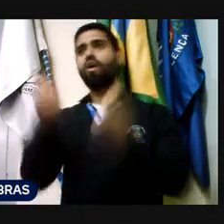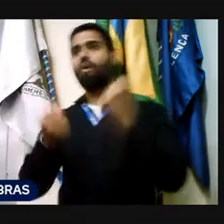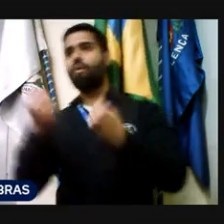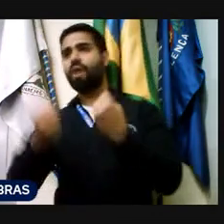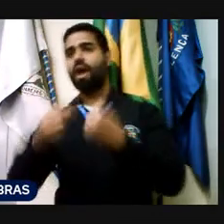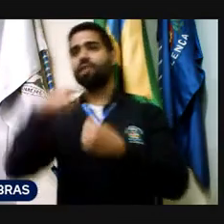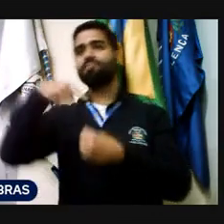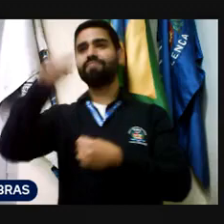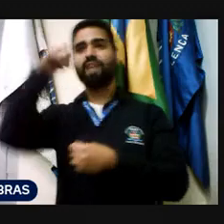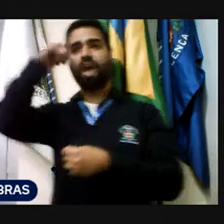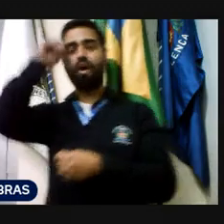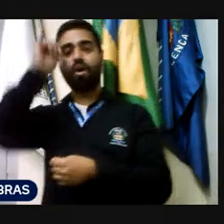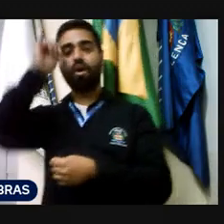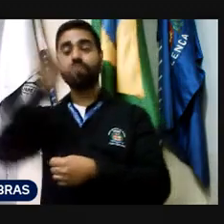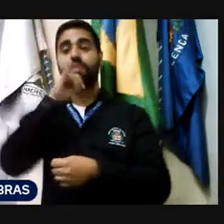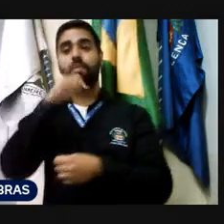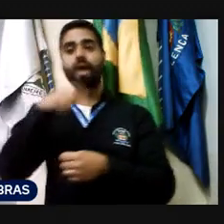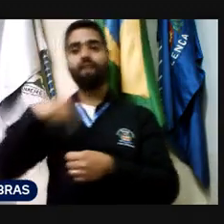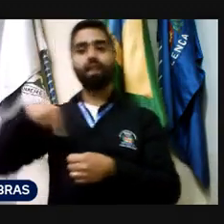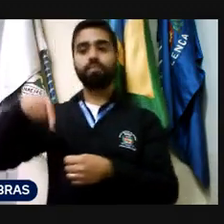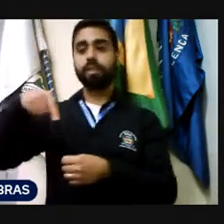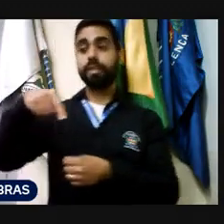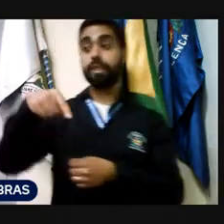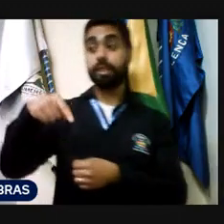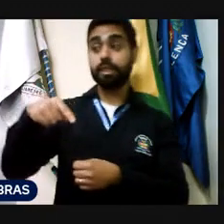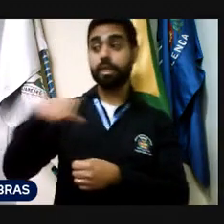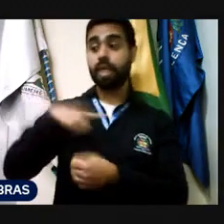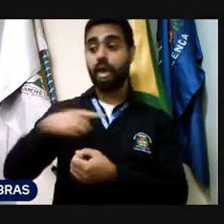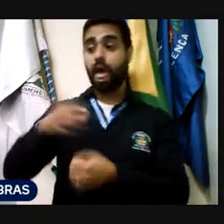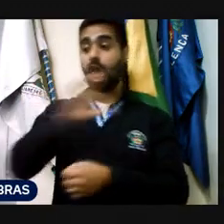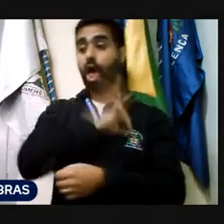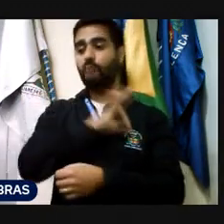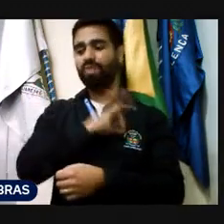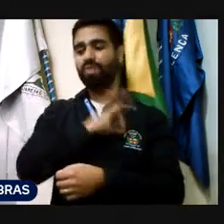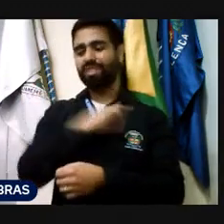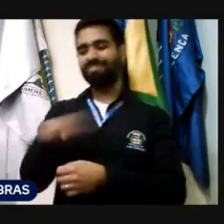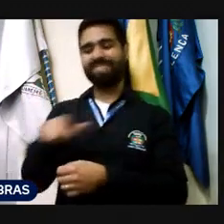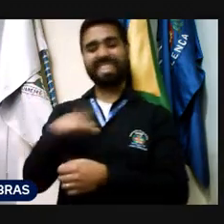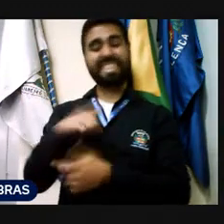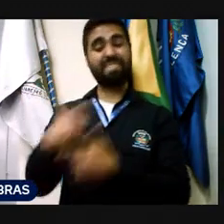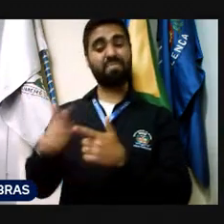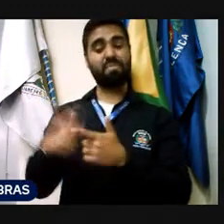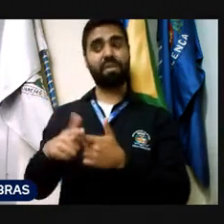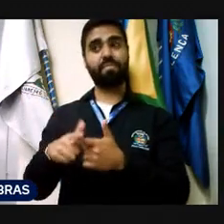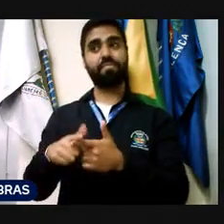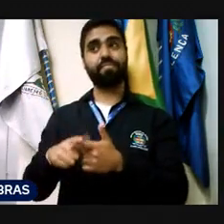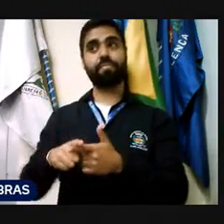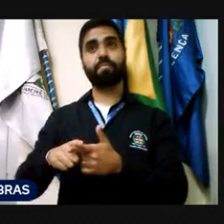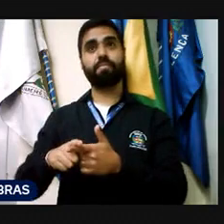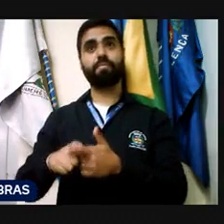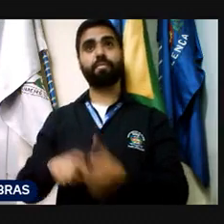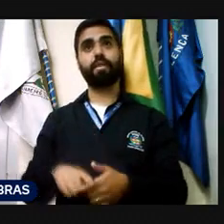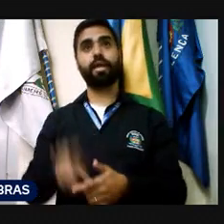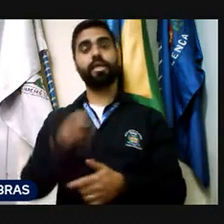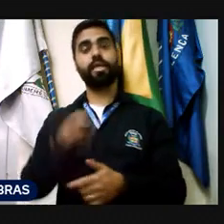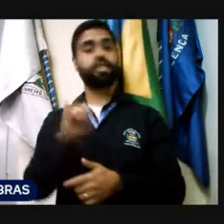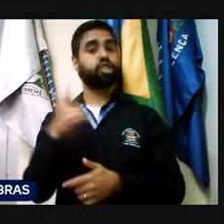final de semana e vão passar pela Polícia Rodoviária e terão problema. Se a gente não